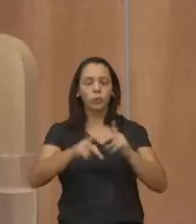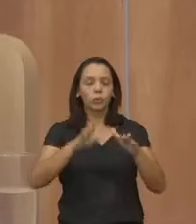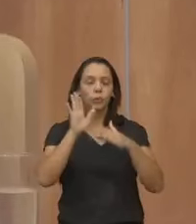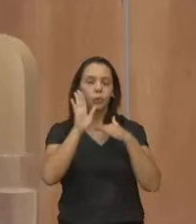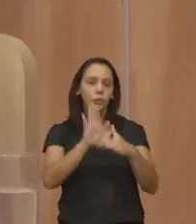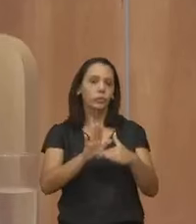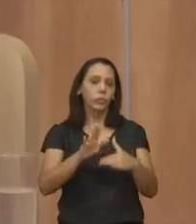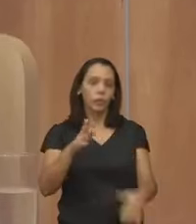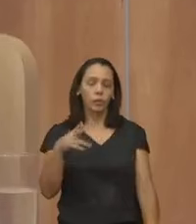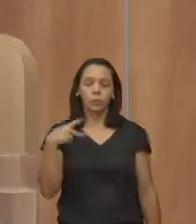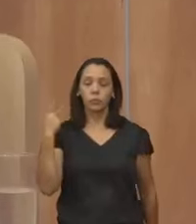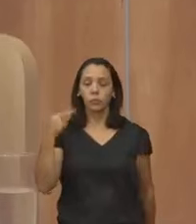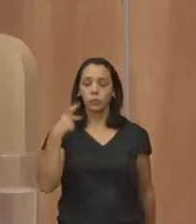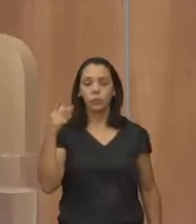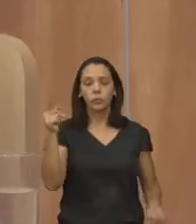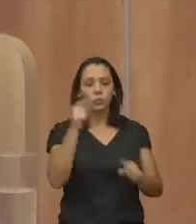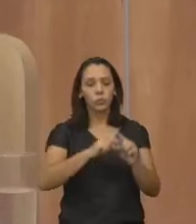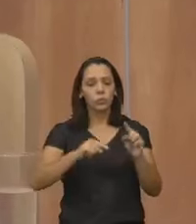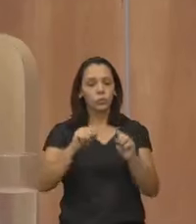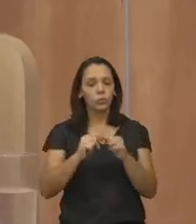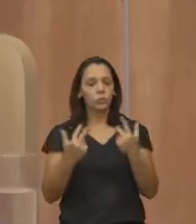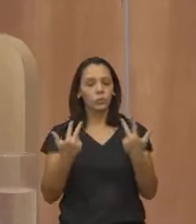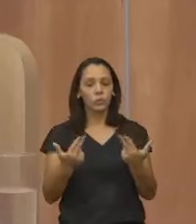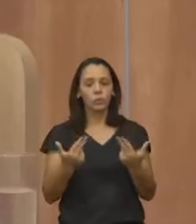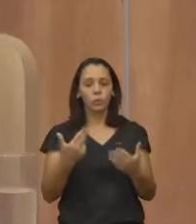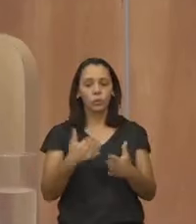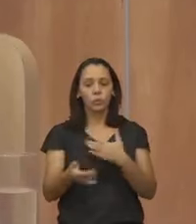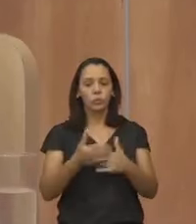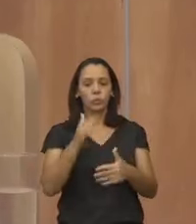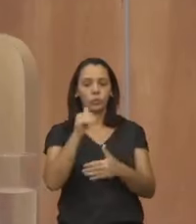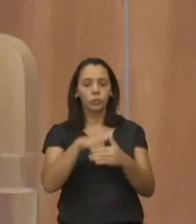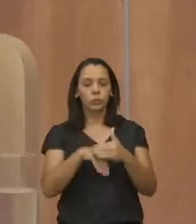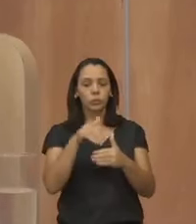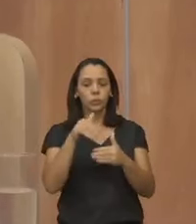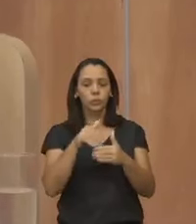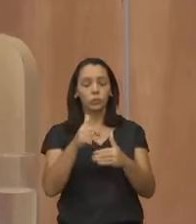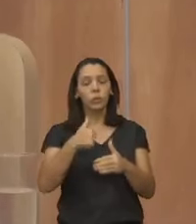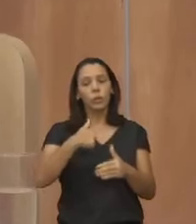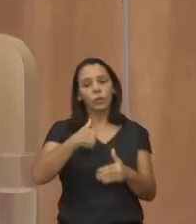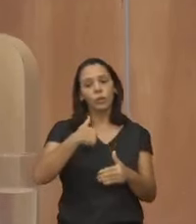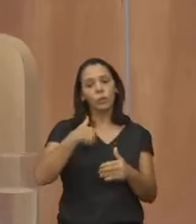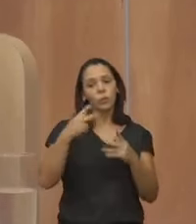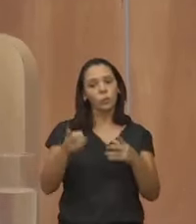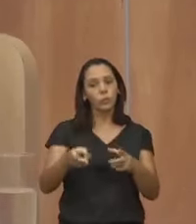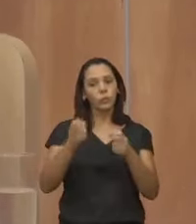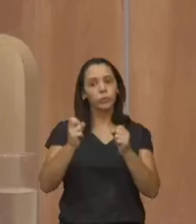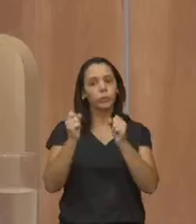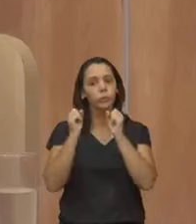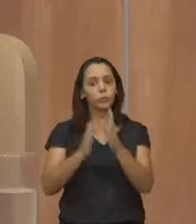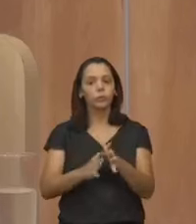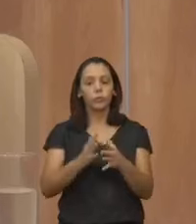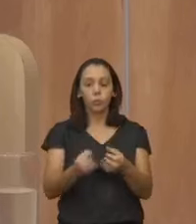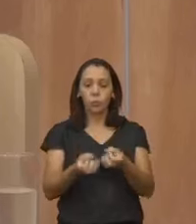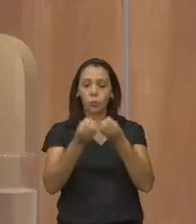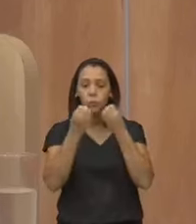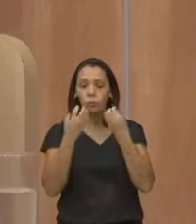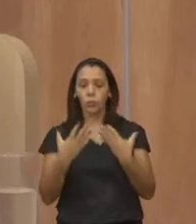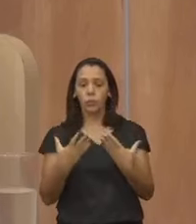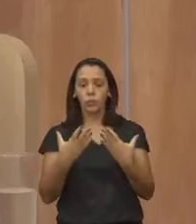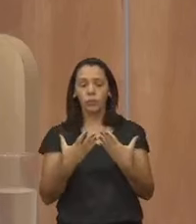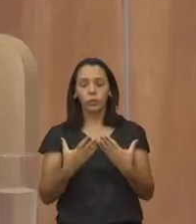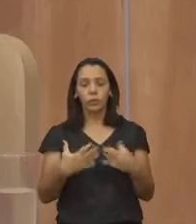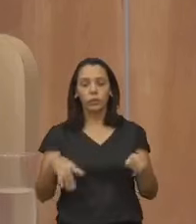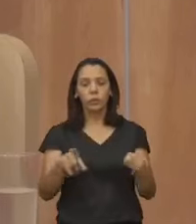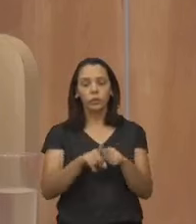vereadores que estão aqui, independente da forma que vão votar, eu ainda enxergo boas ações, boas atitudes, como o prefeito